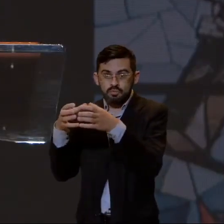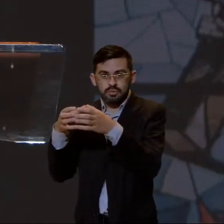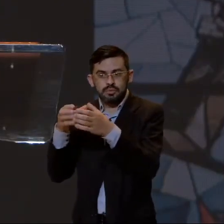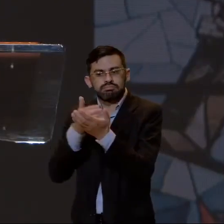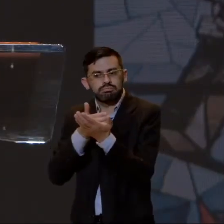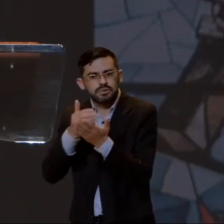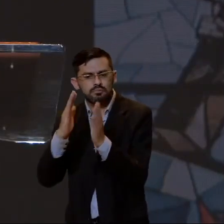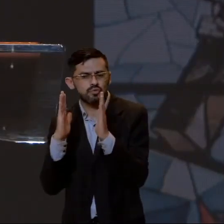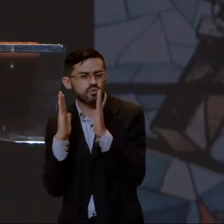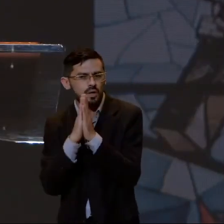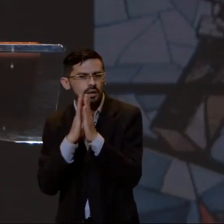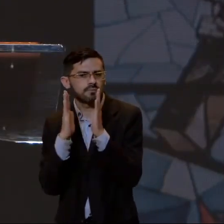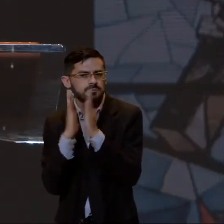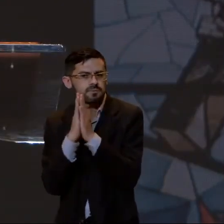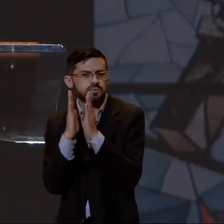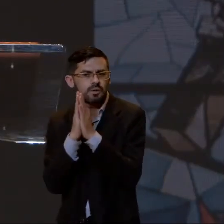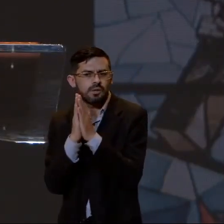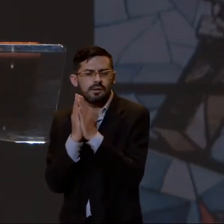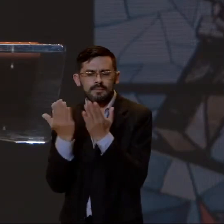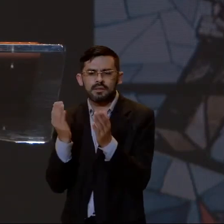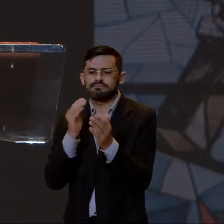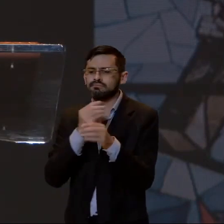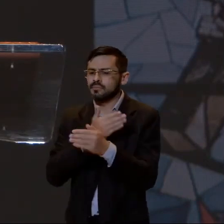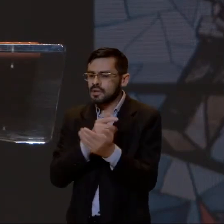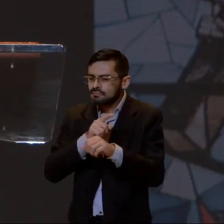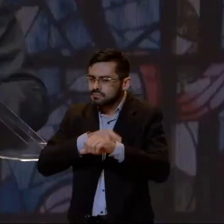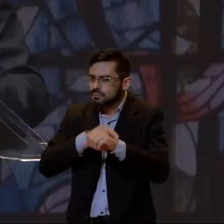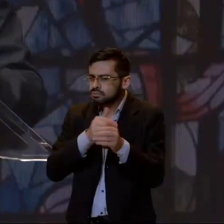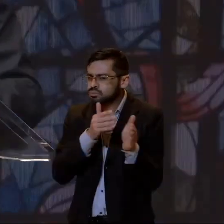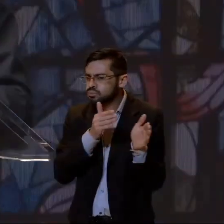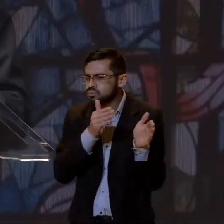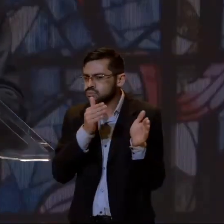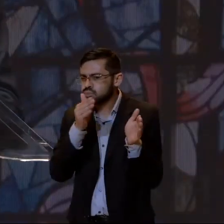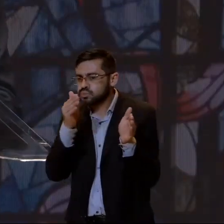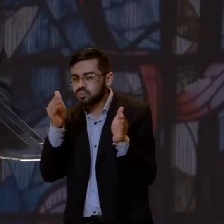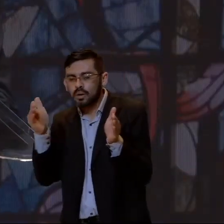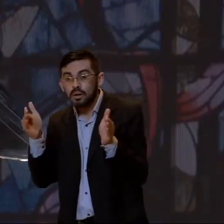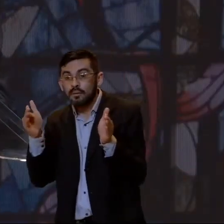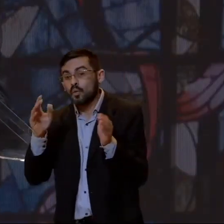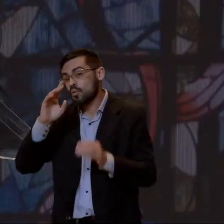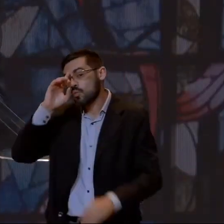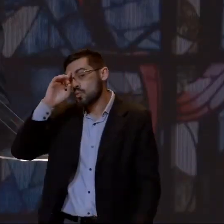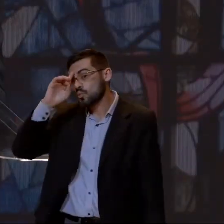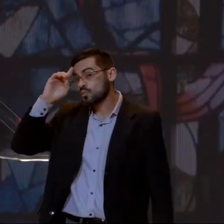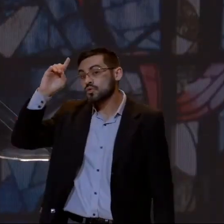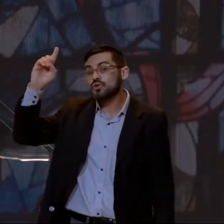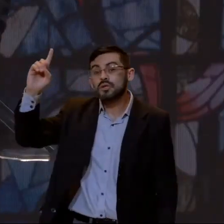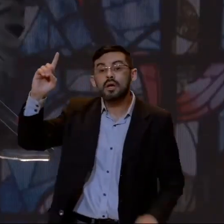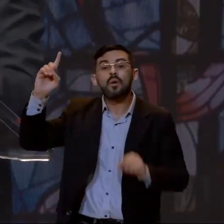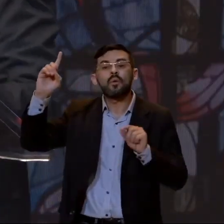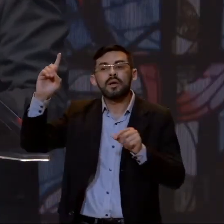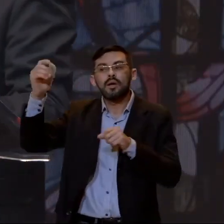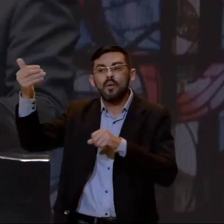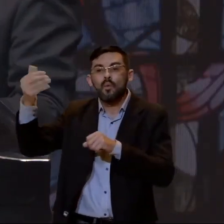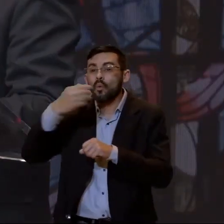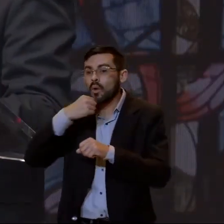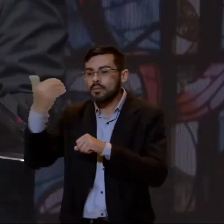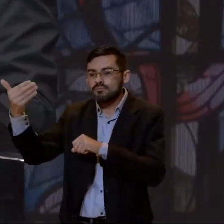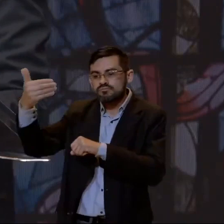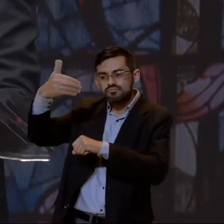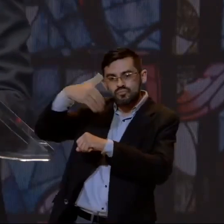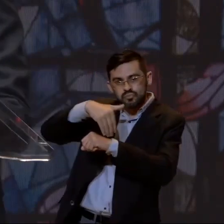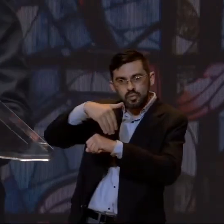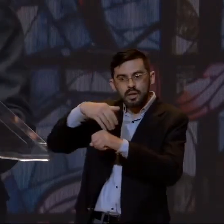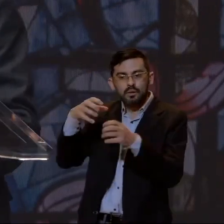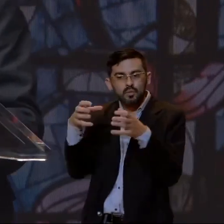aquela campanha de oração, e dentro daquela campanha de oração, num determinado dia, ele entra online no grupo, ele